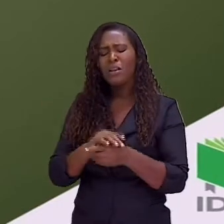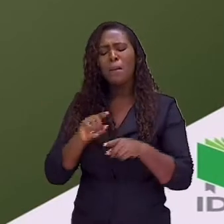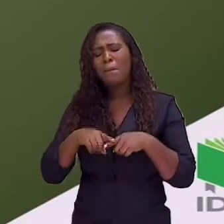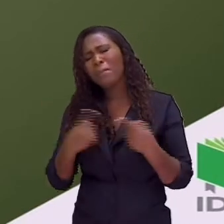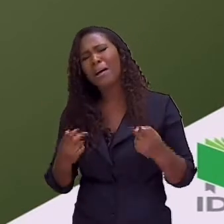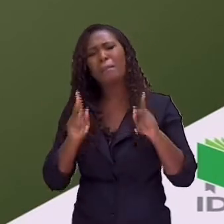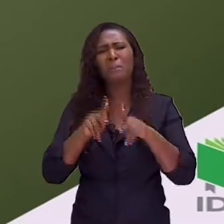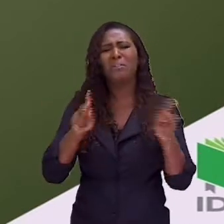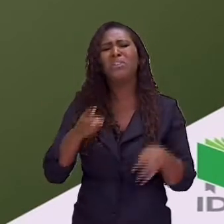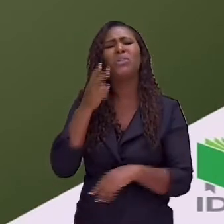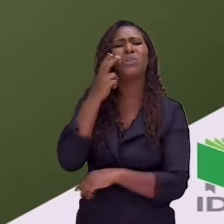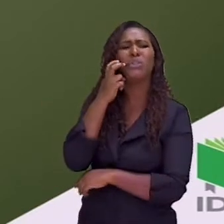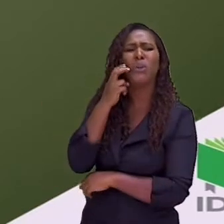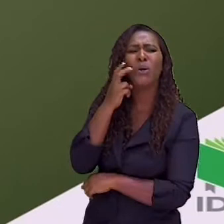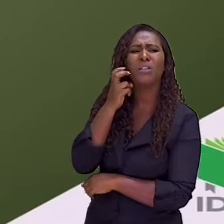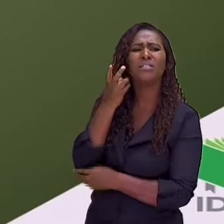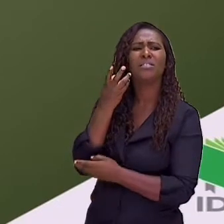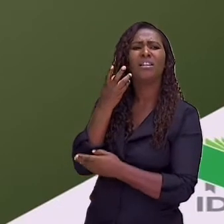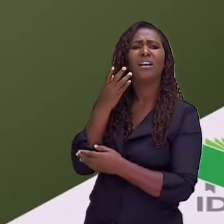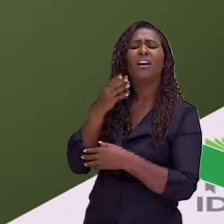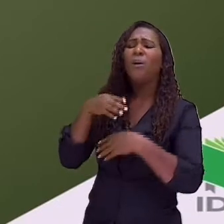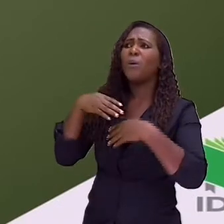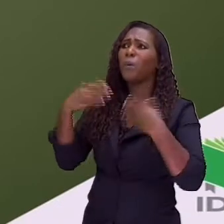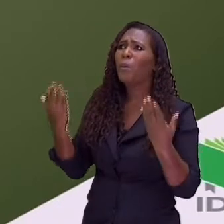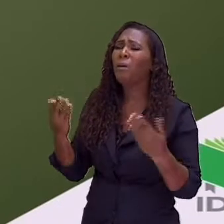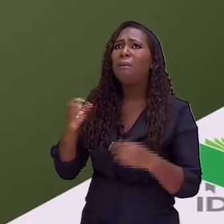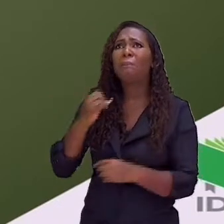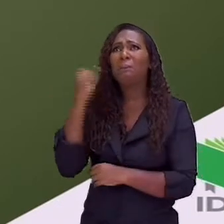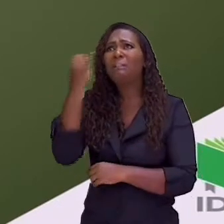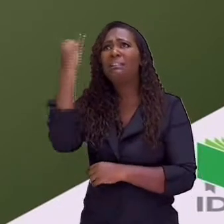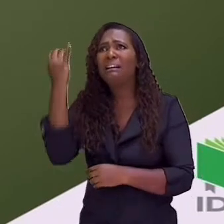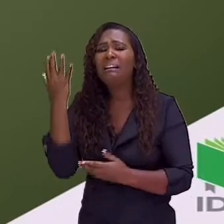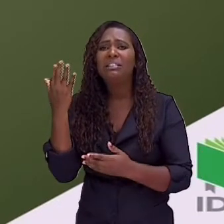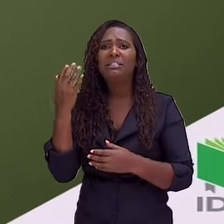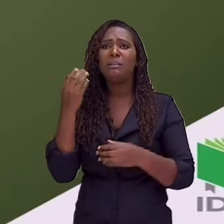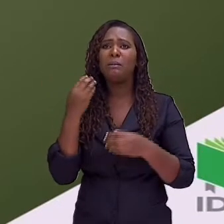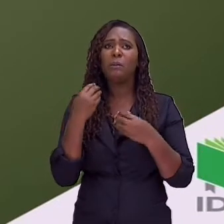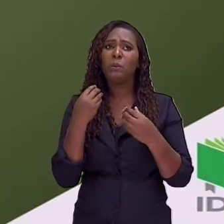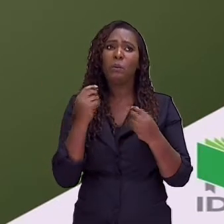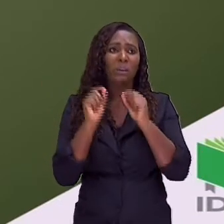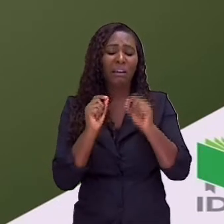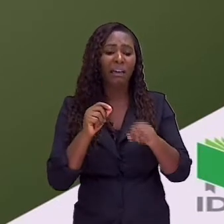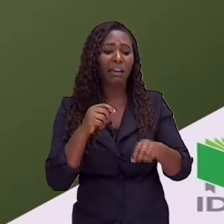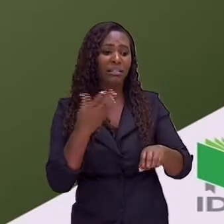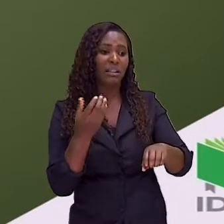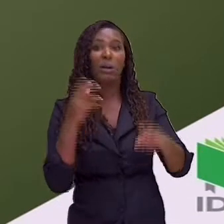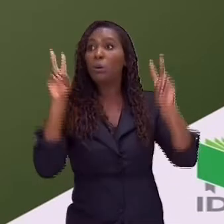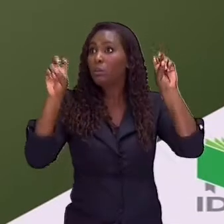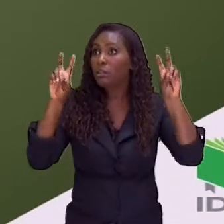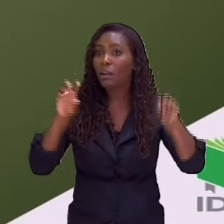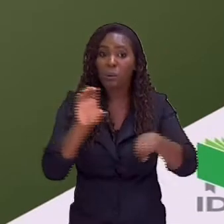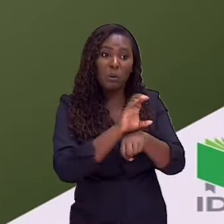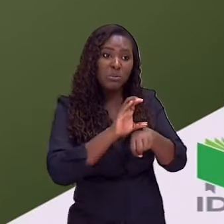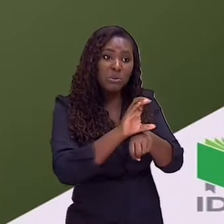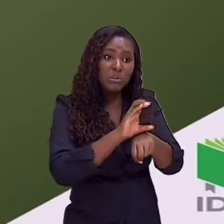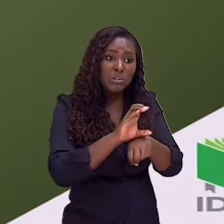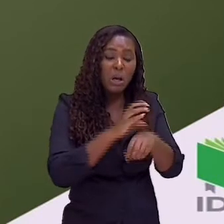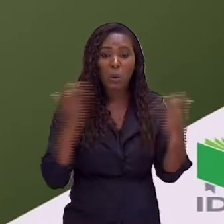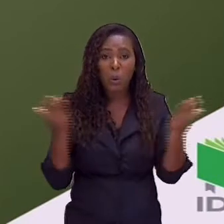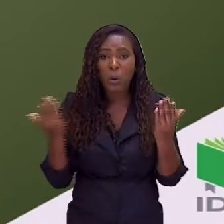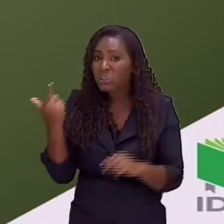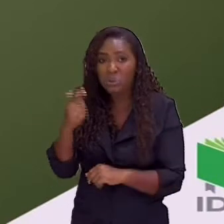uma Constituição que não está mais em vigor? Nós vamos fazer a